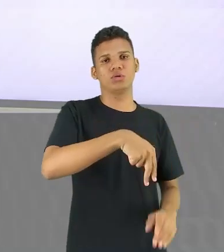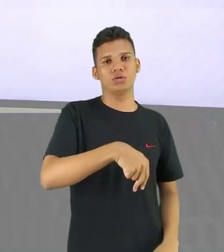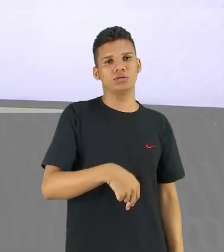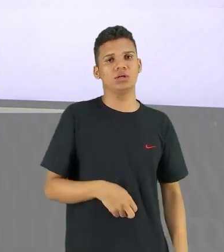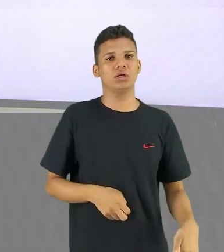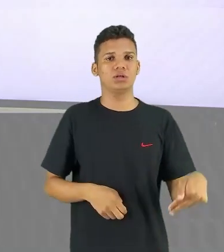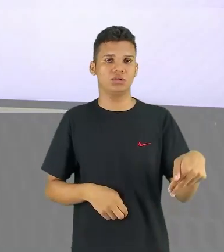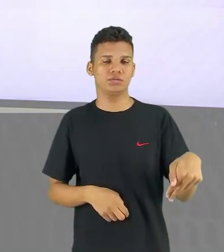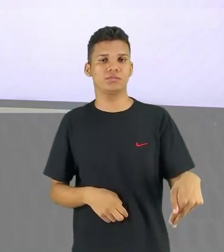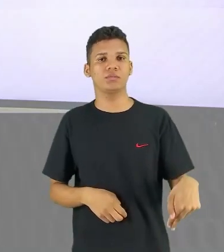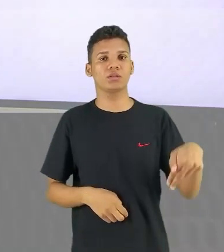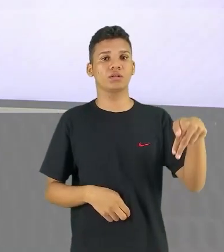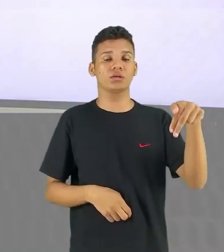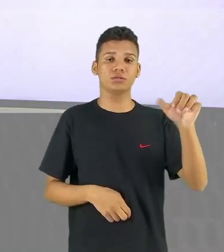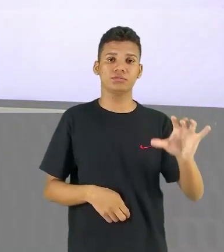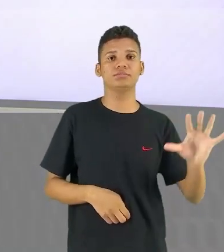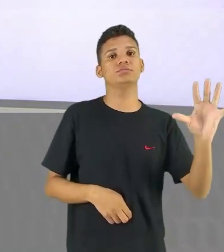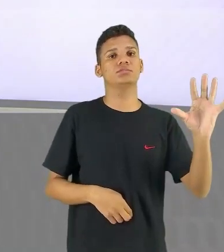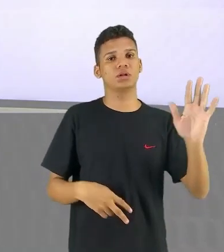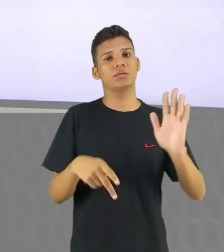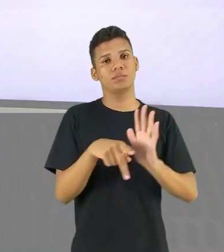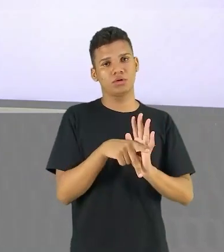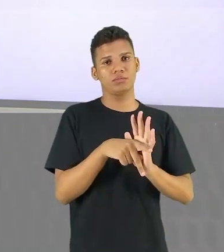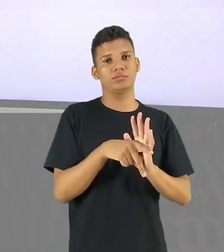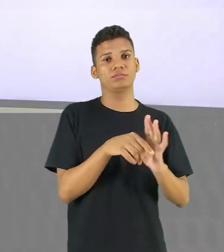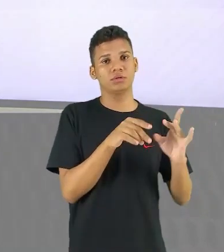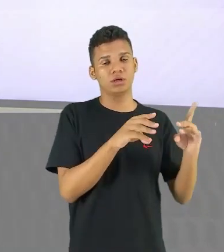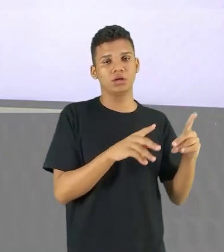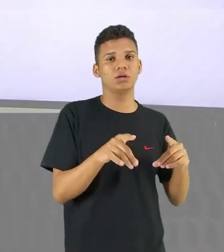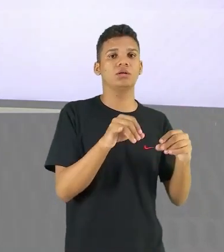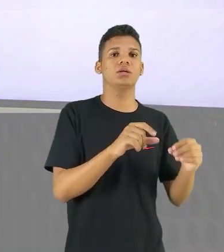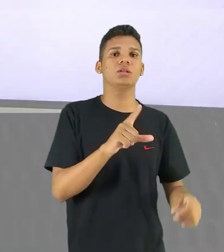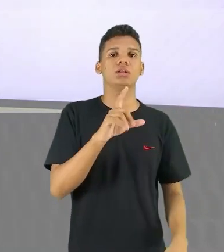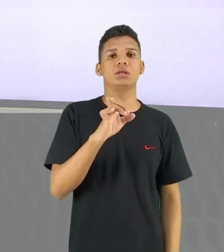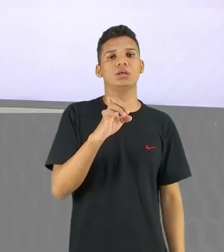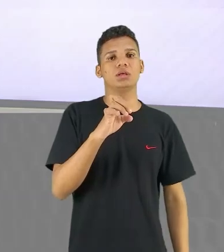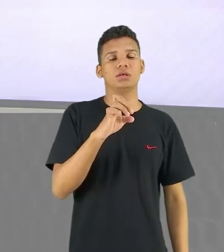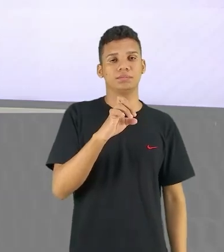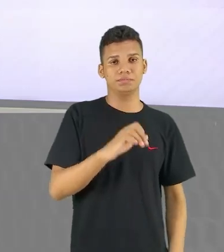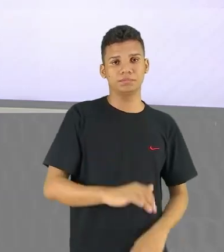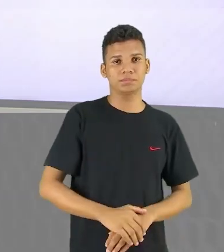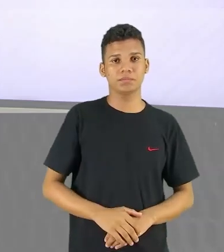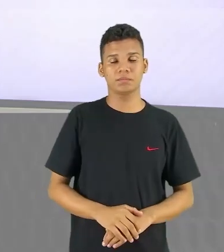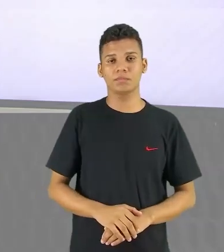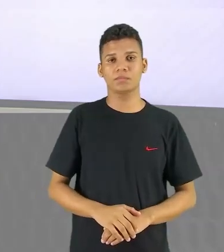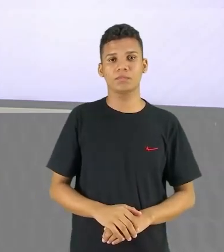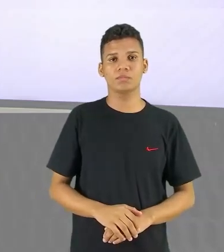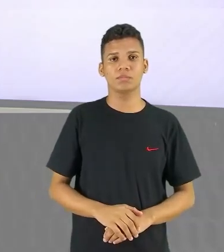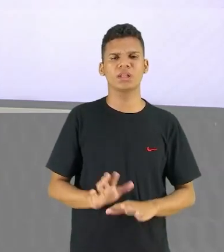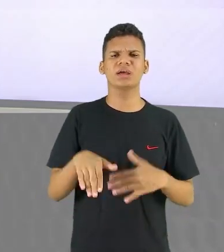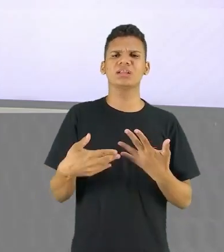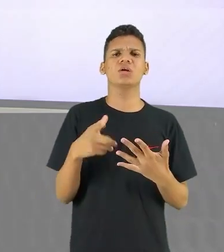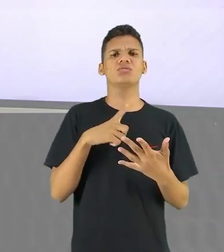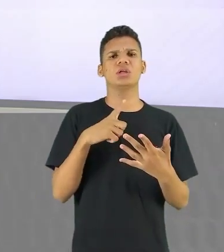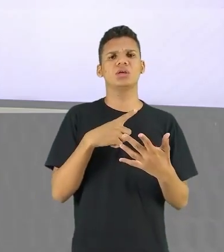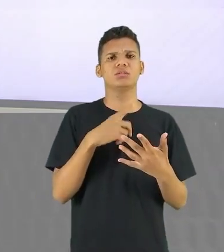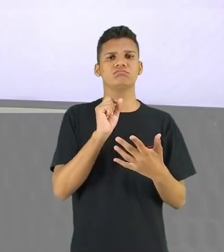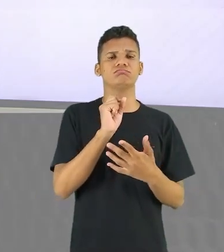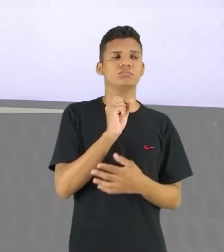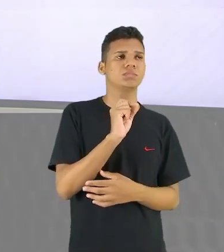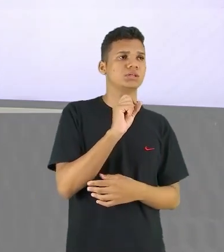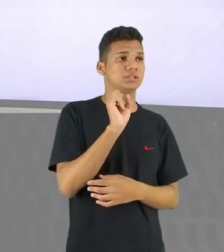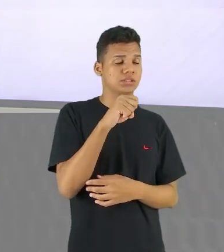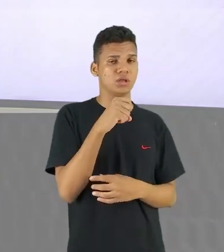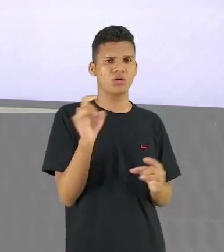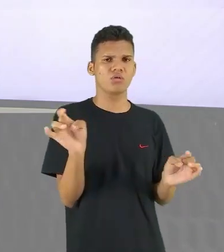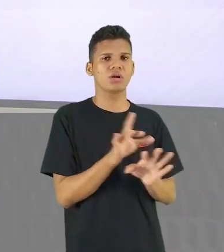Do nordeste dos Lençóis Maranhenses a partir de Caburé. Essa questão também faz aquela referência de você